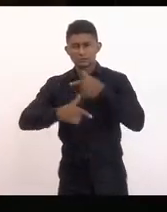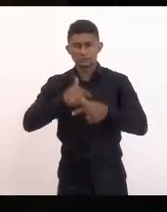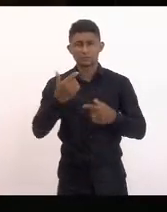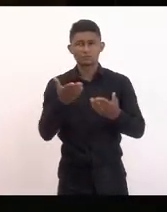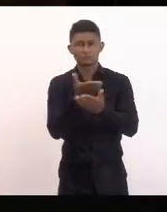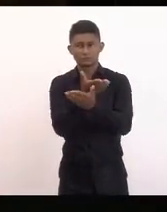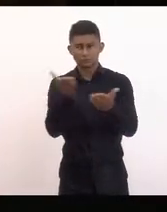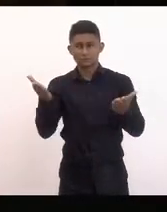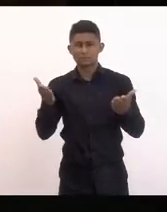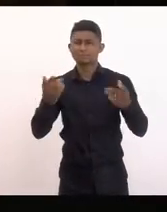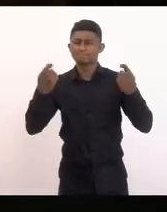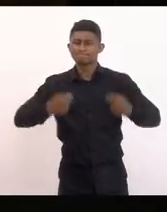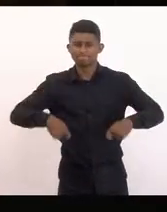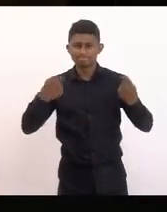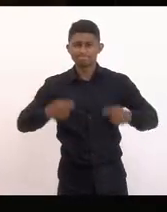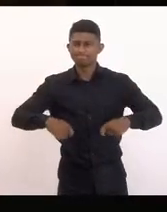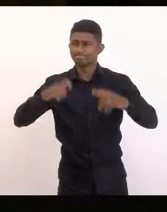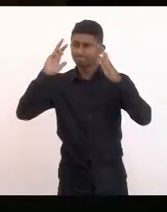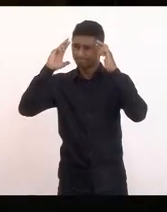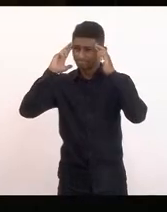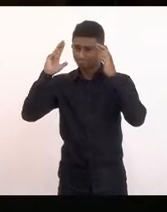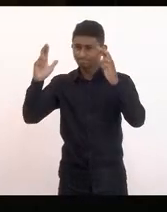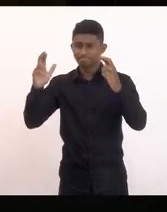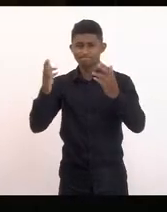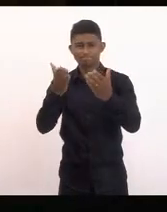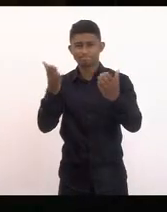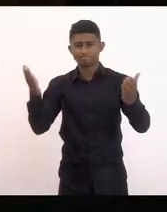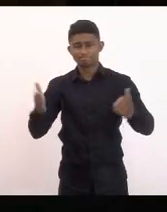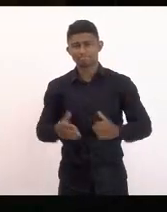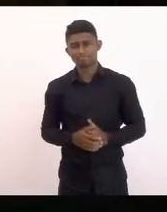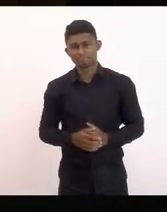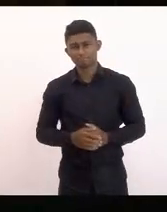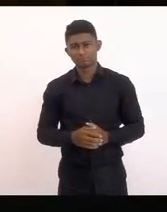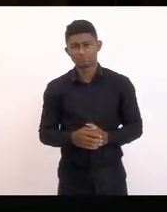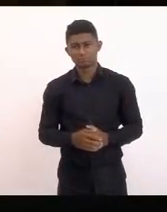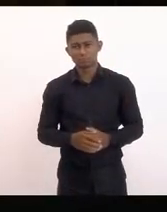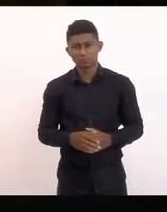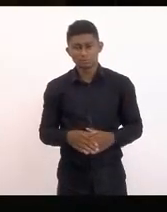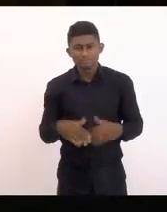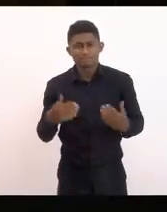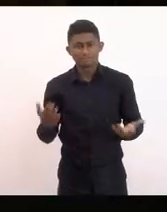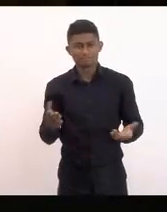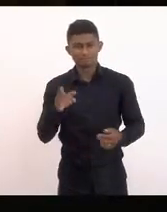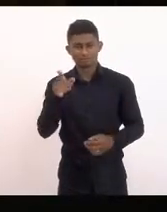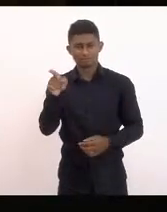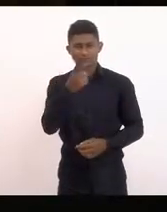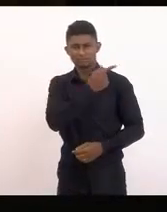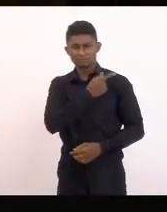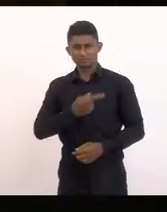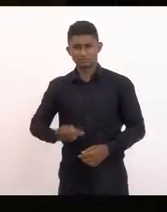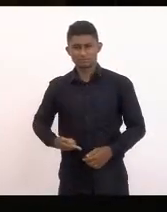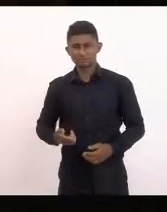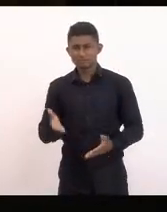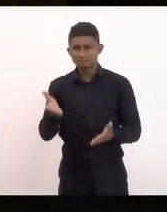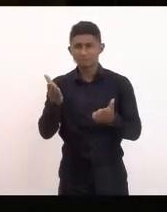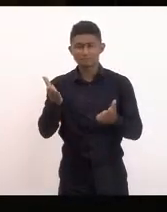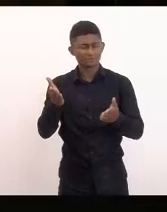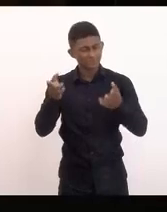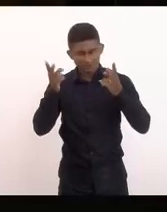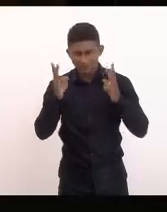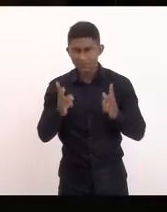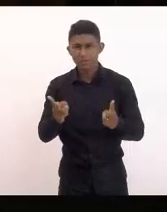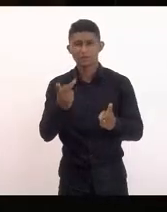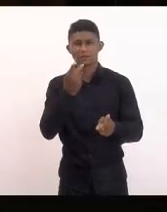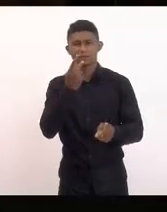vocês precisam ser respeitados. E é inadmissível um governo que tudo fala sem